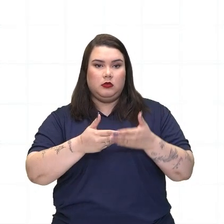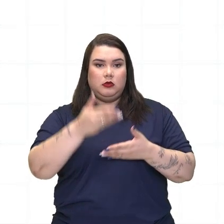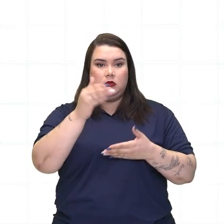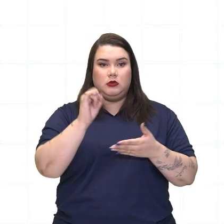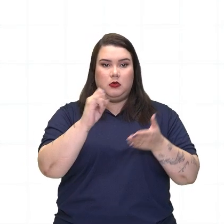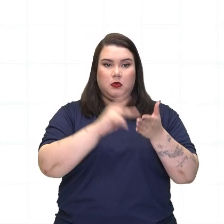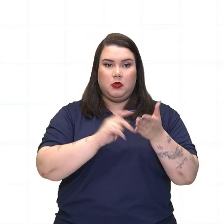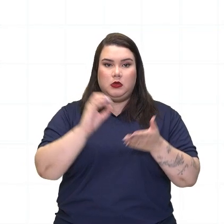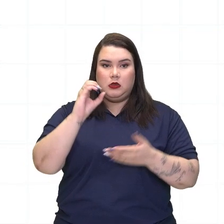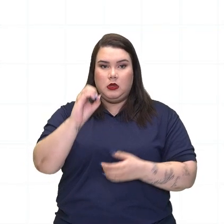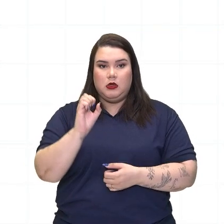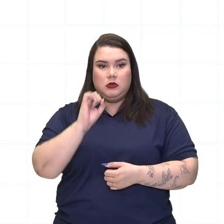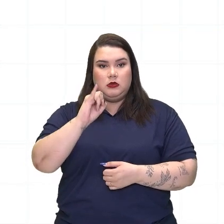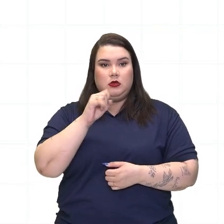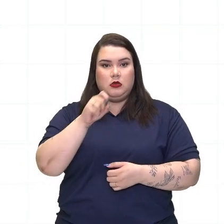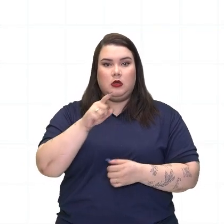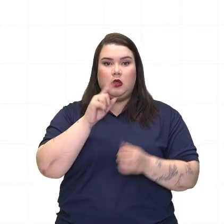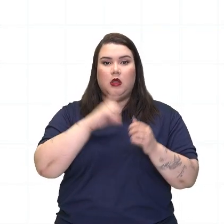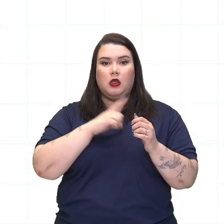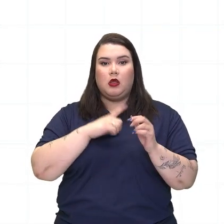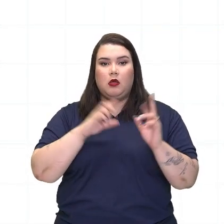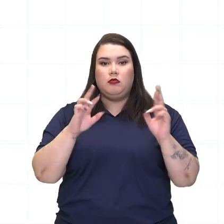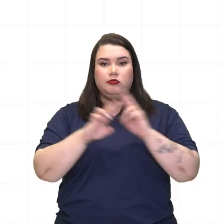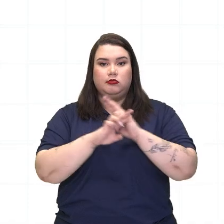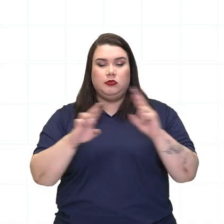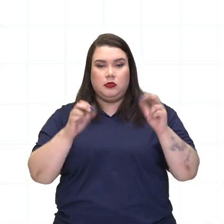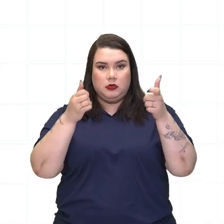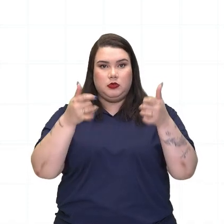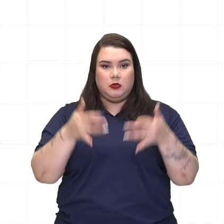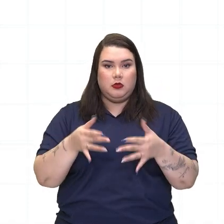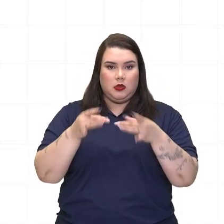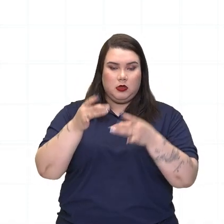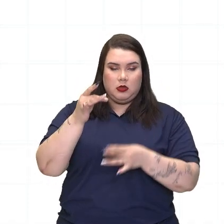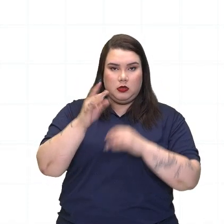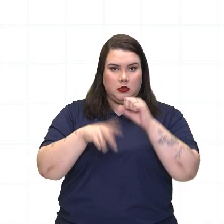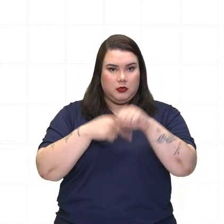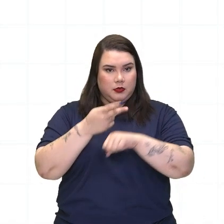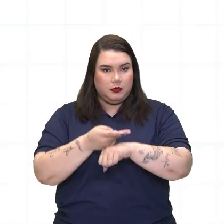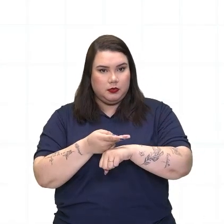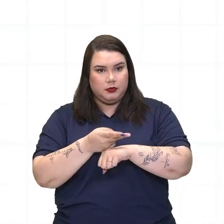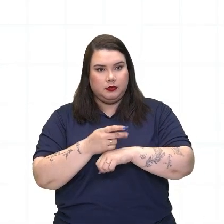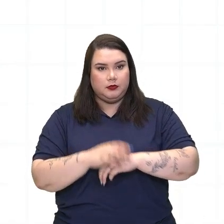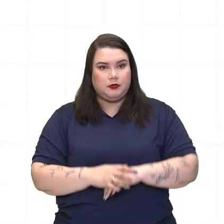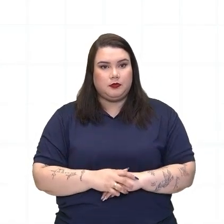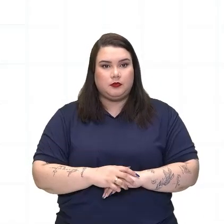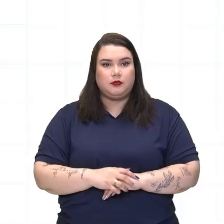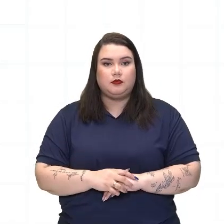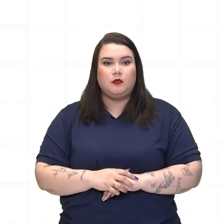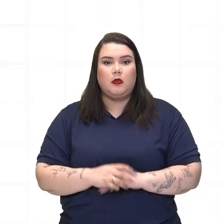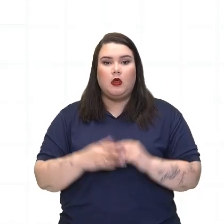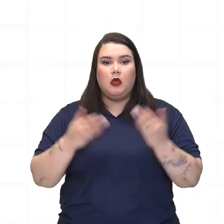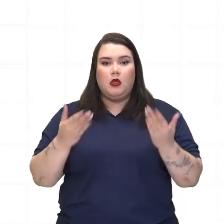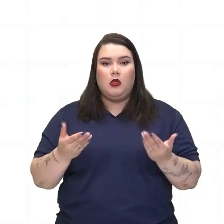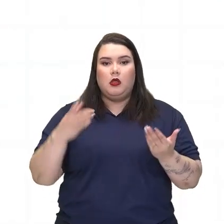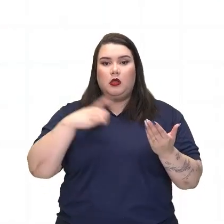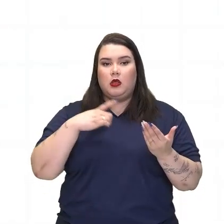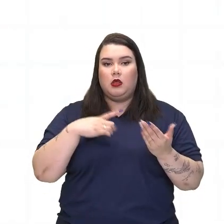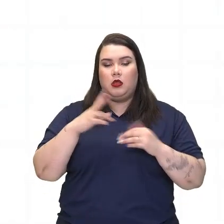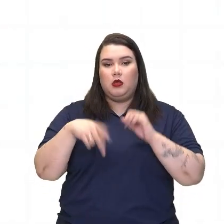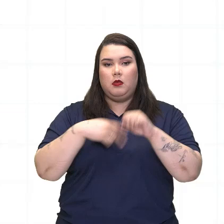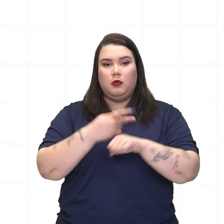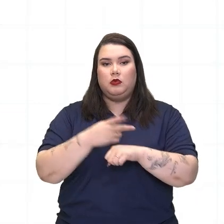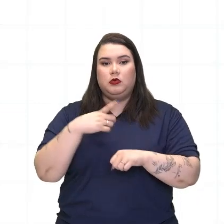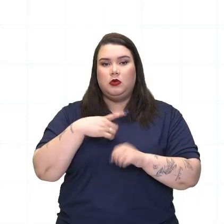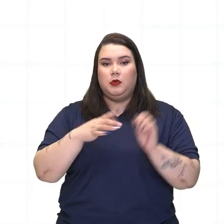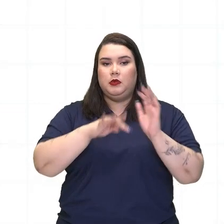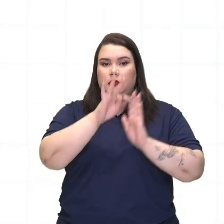0, não é? Caso você faça uma das situações, depois a gente vai detalhar cada uma dessas situações. E aí depois, sim, vem cada um dos